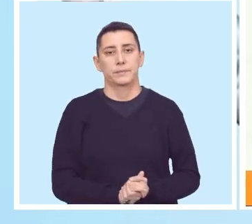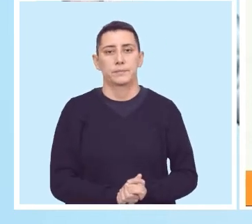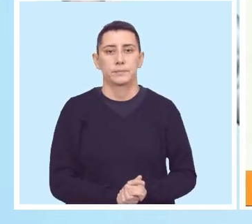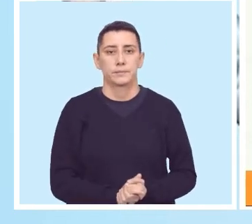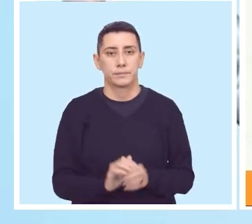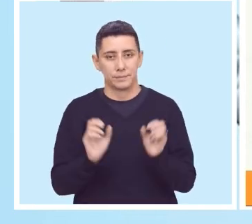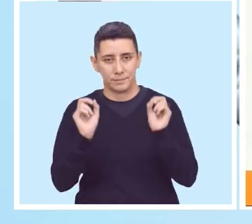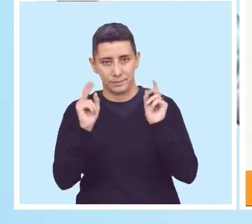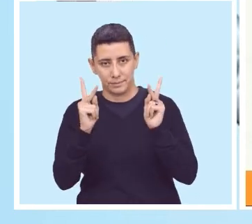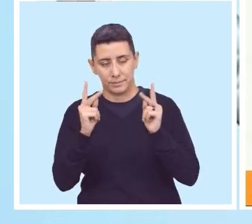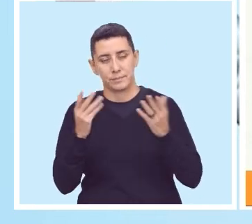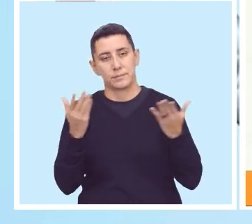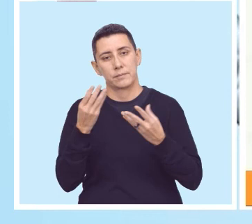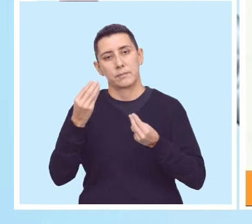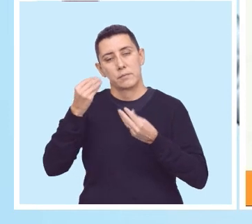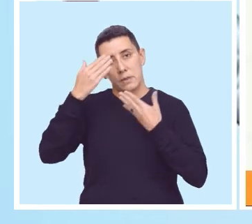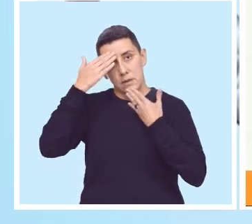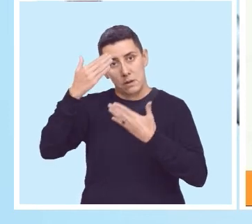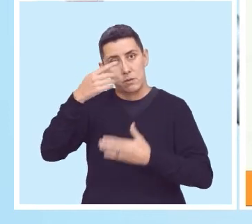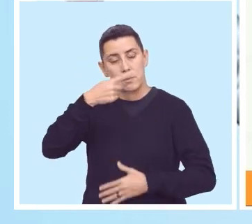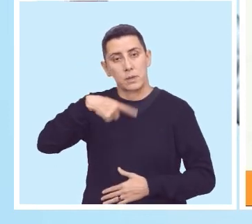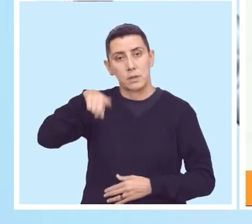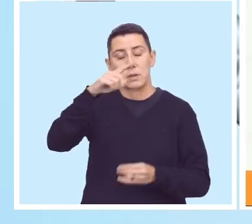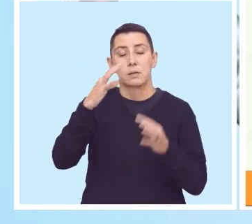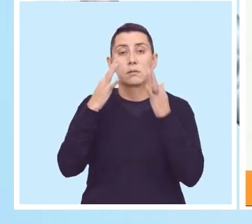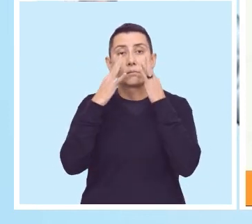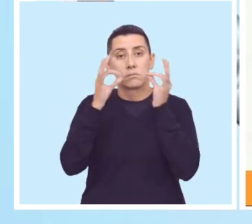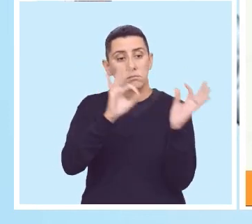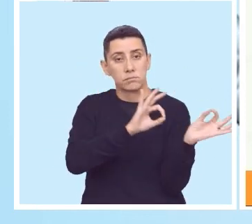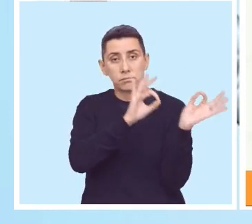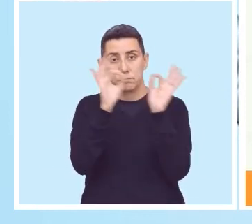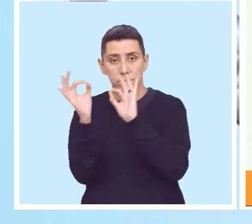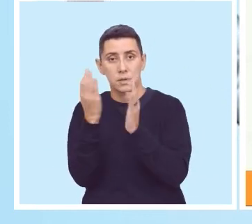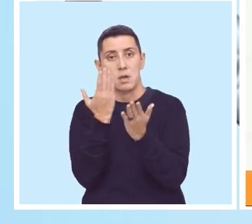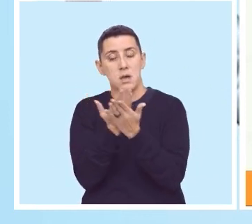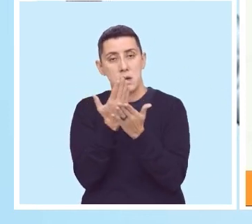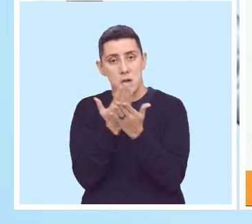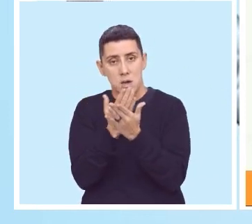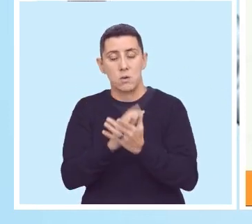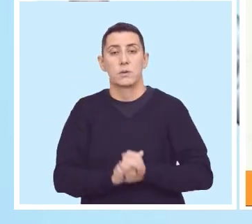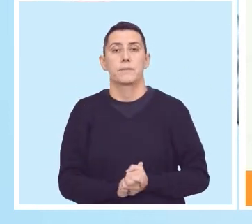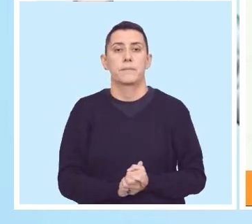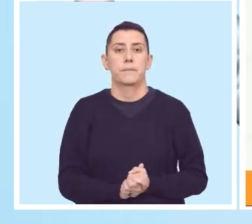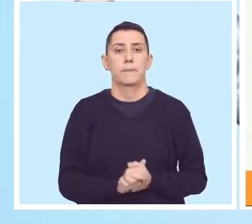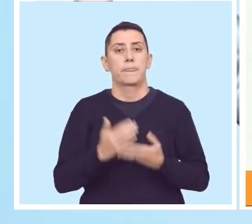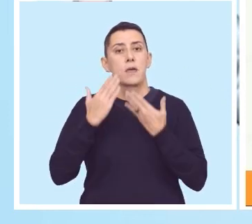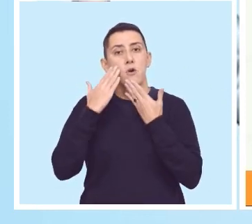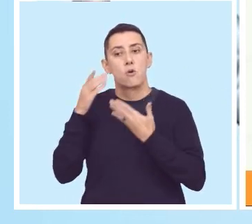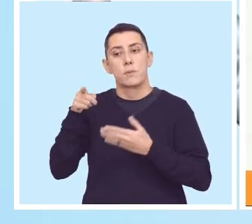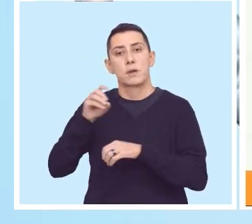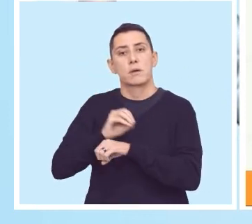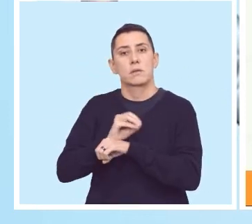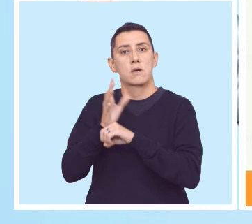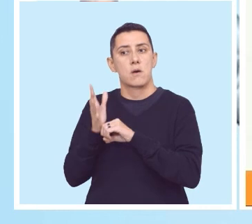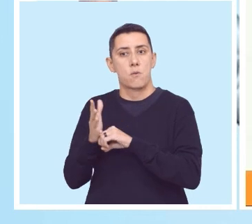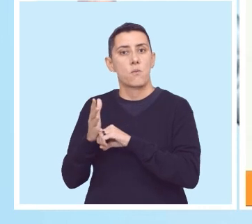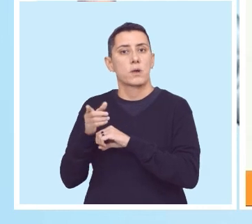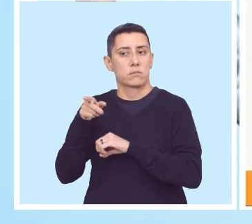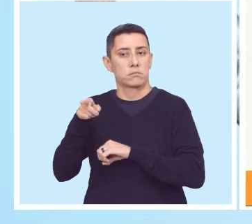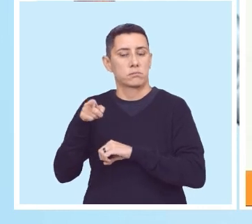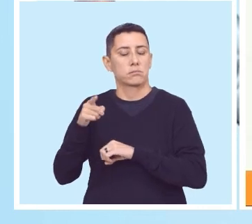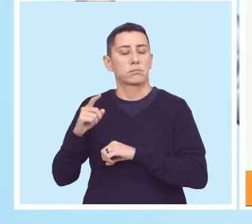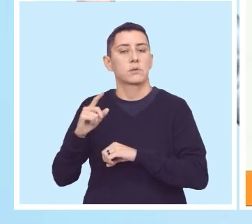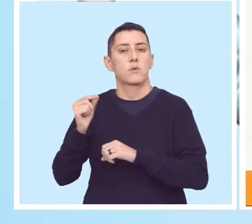Ok? Então, gostaria de agradecer pela atenção, agradecer a Huawei Cloud